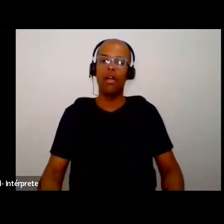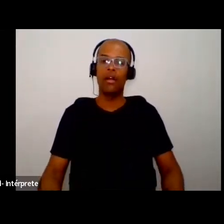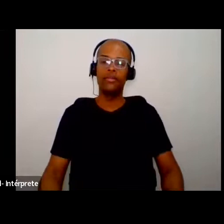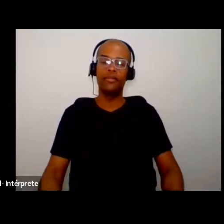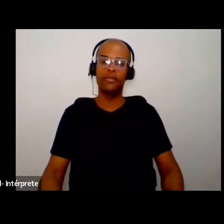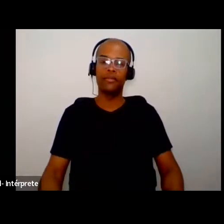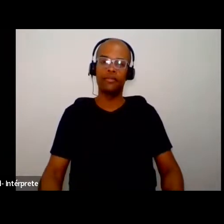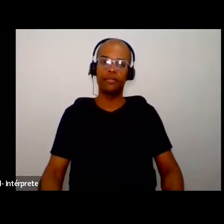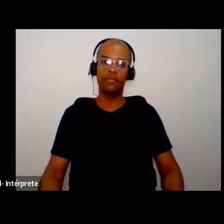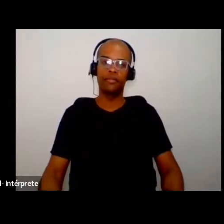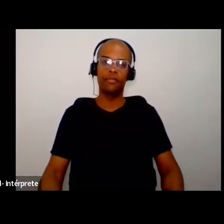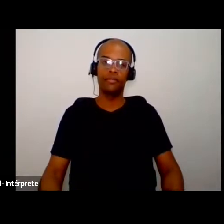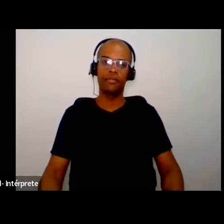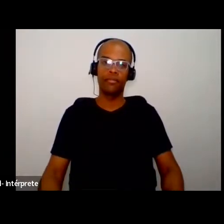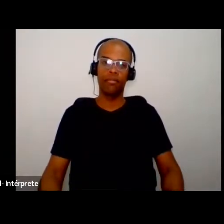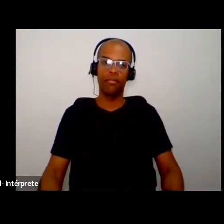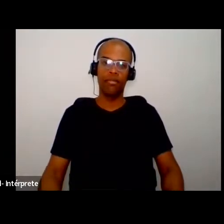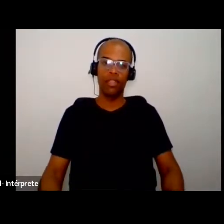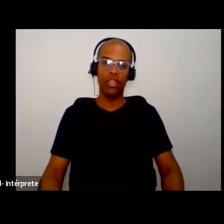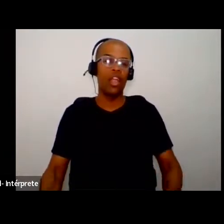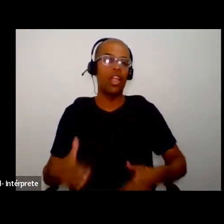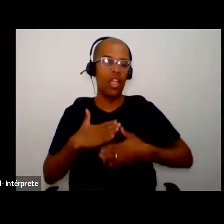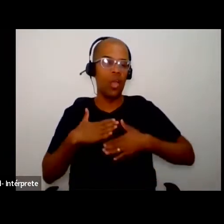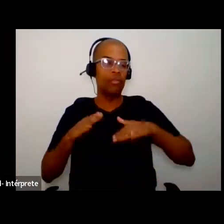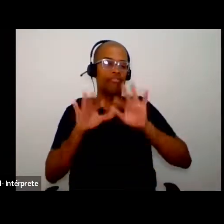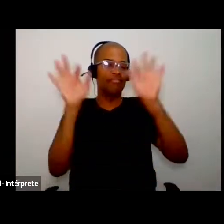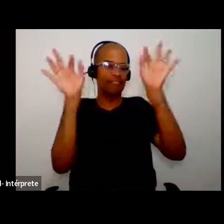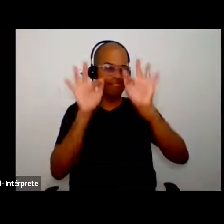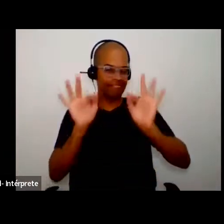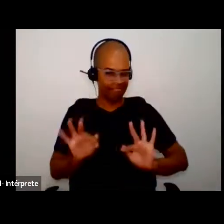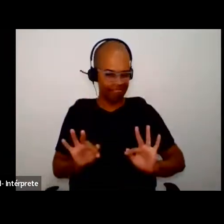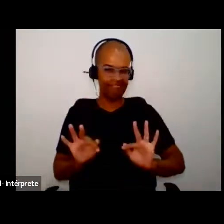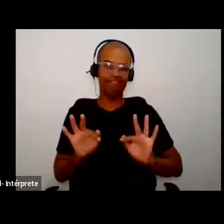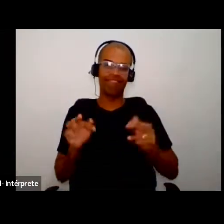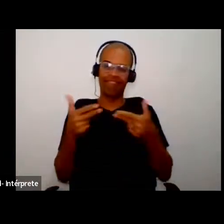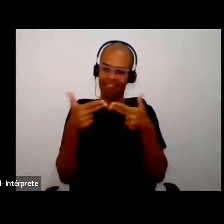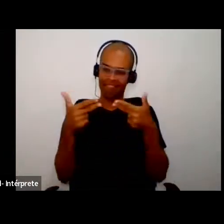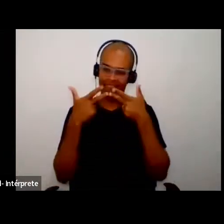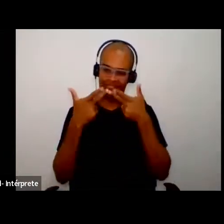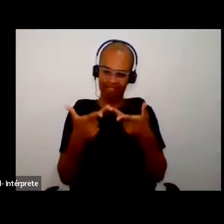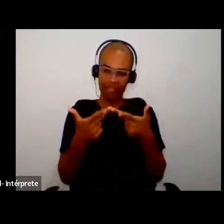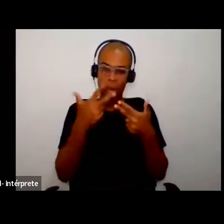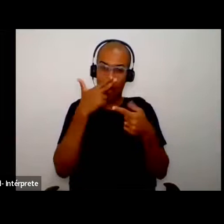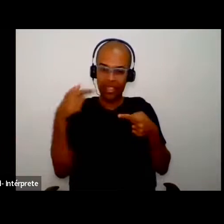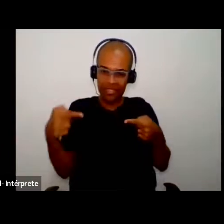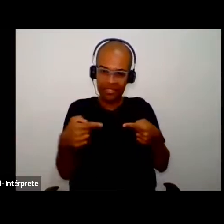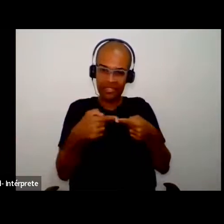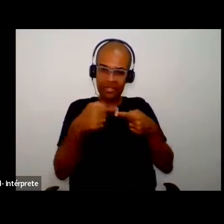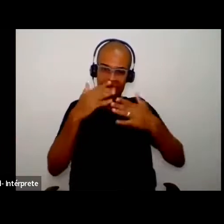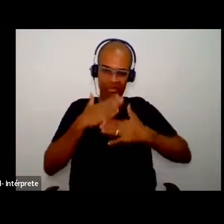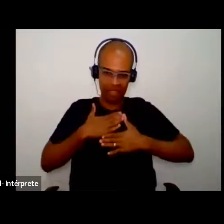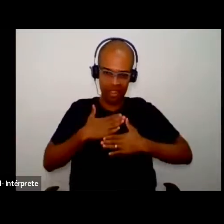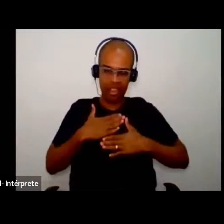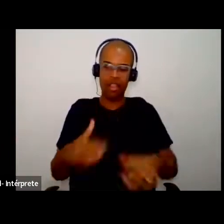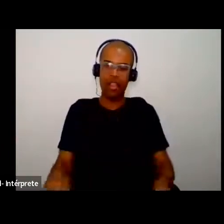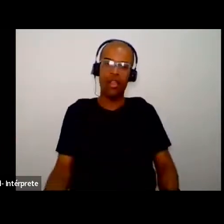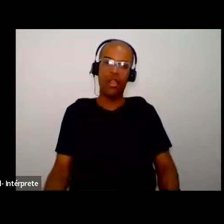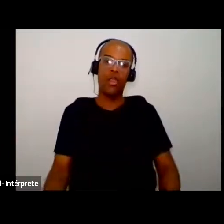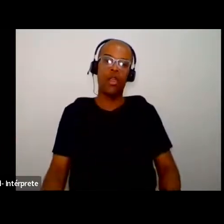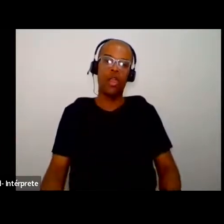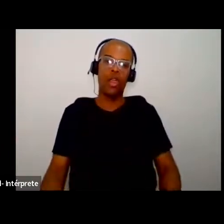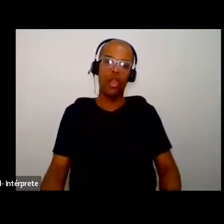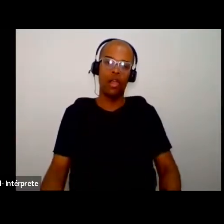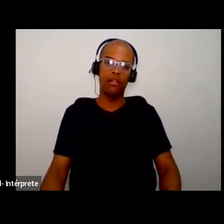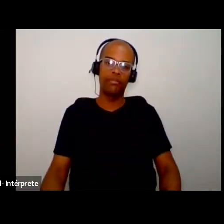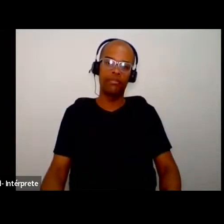e, enfim, tenho sido muito feliz com essa terminologia, acho que ela se encaixa muito comigo. Não me